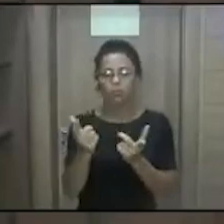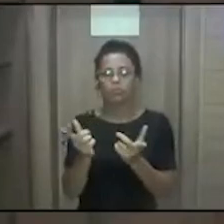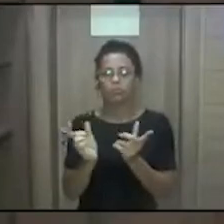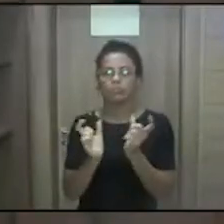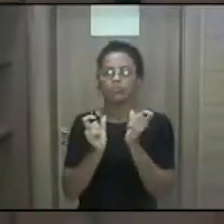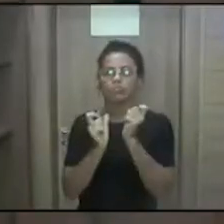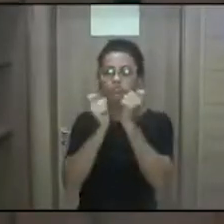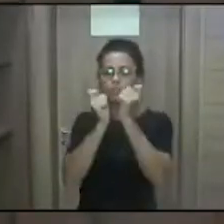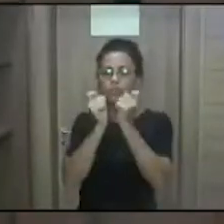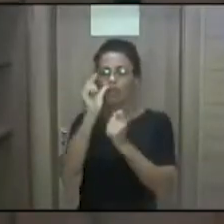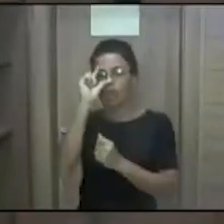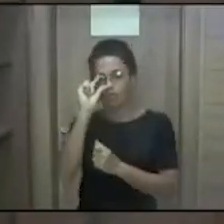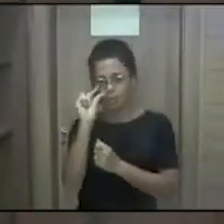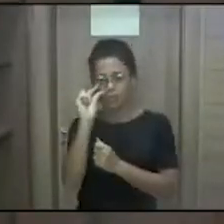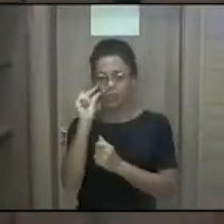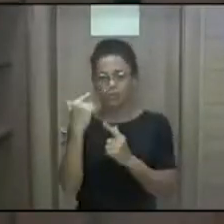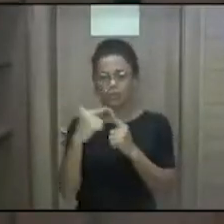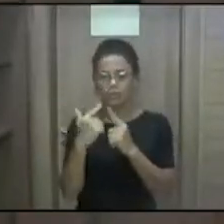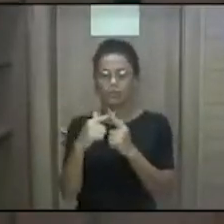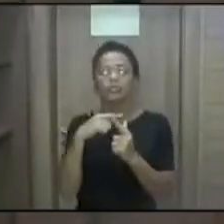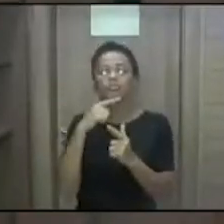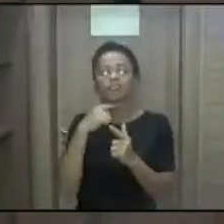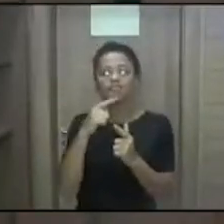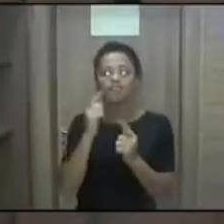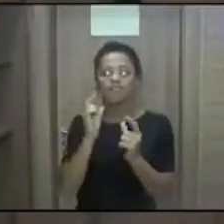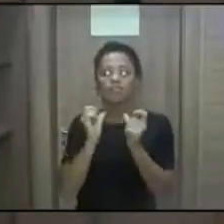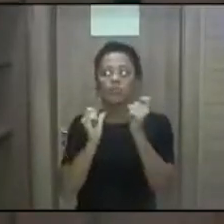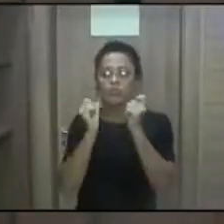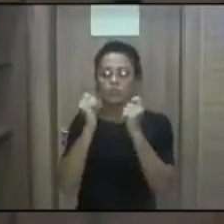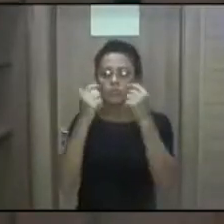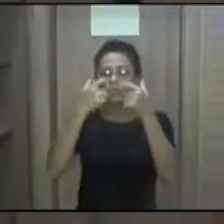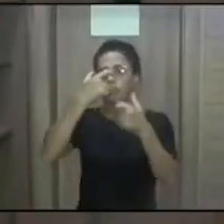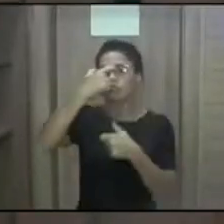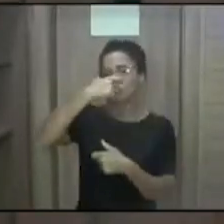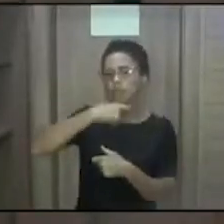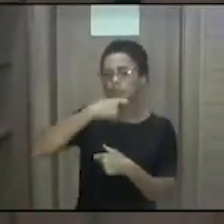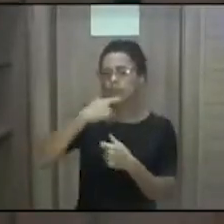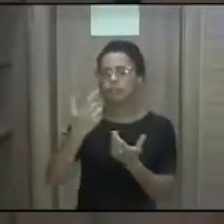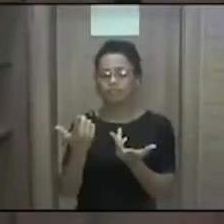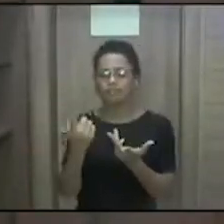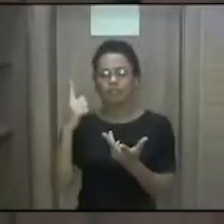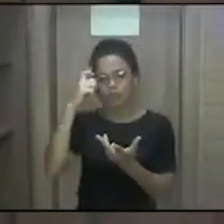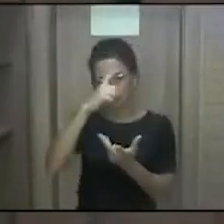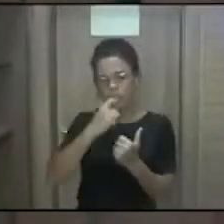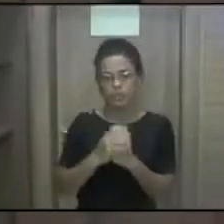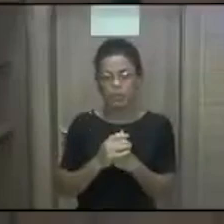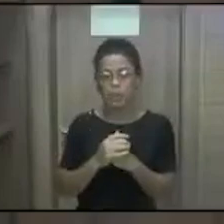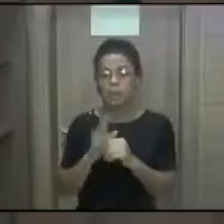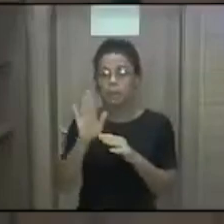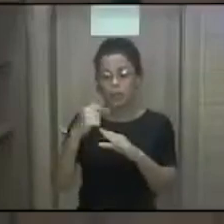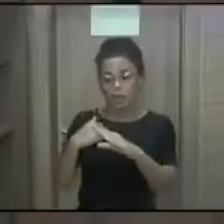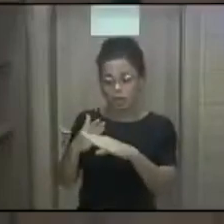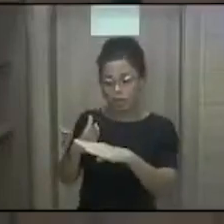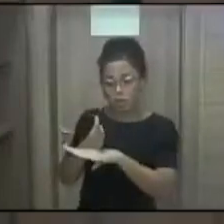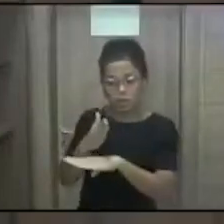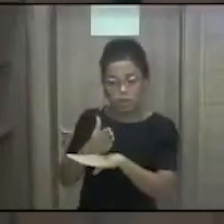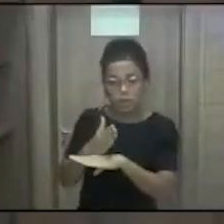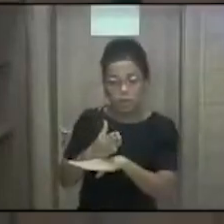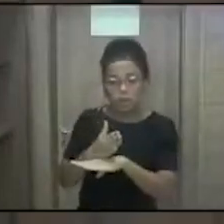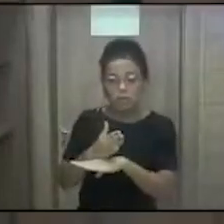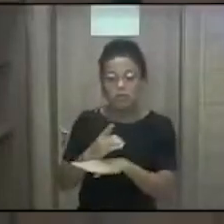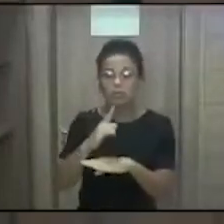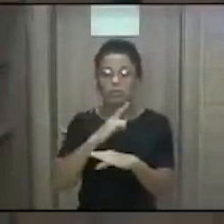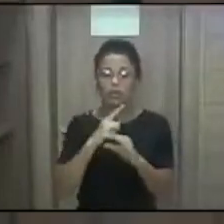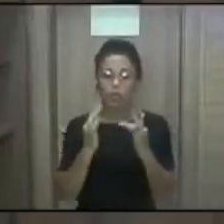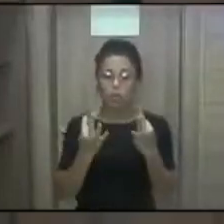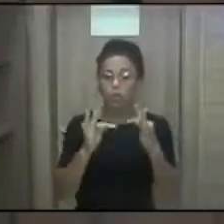de fixação é menor, de equilíbrio, né, de estabilidade, você ter acesso ao implante, que é uma